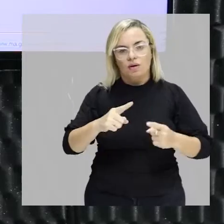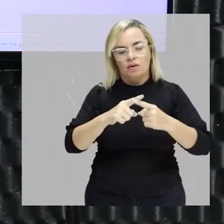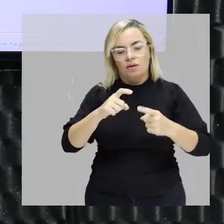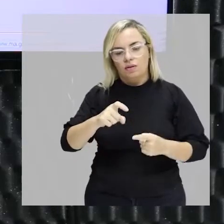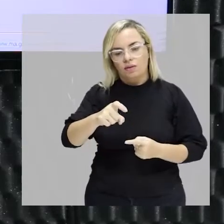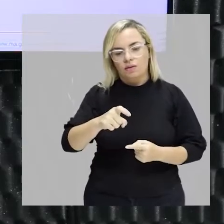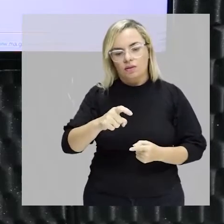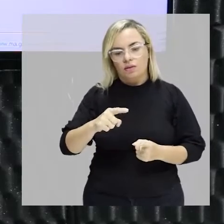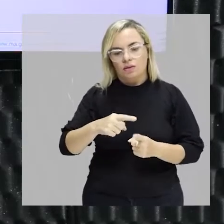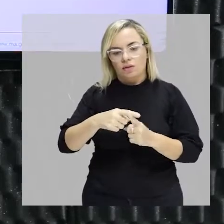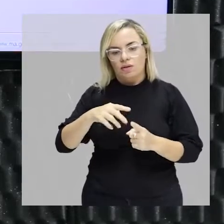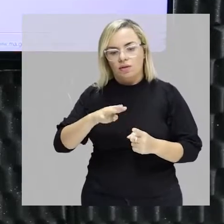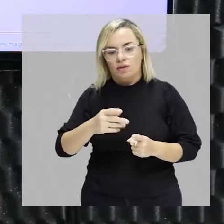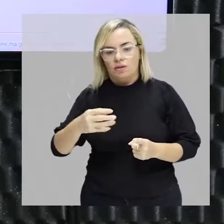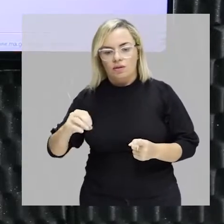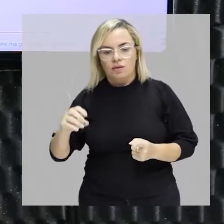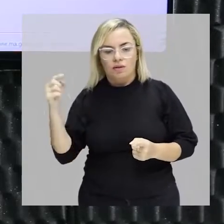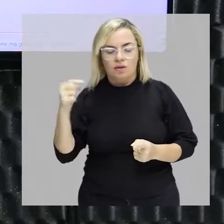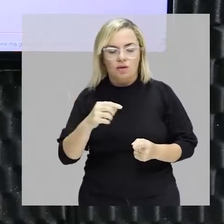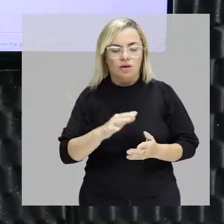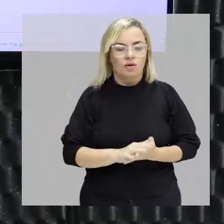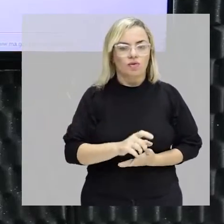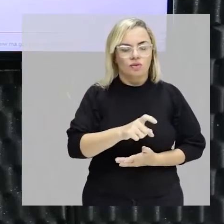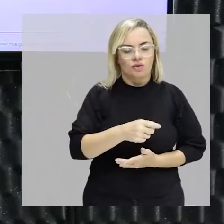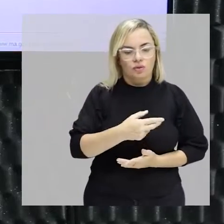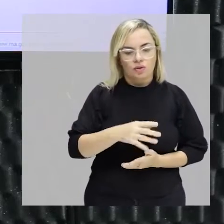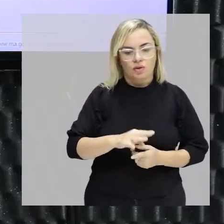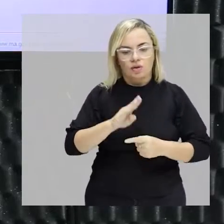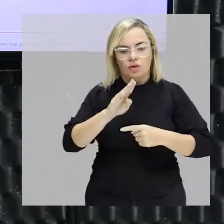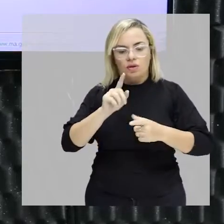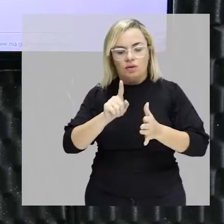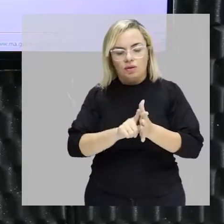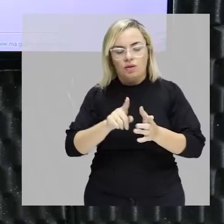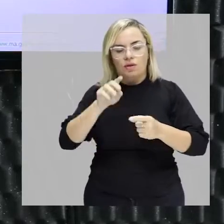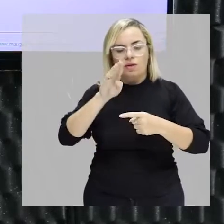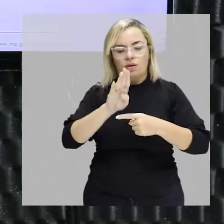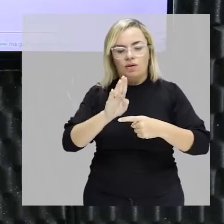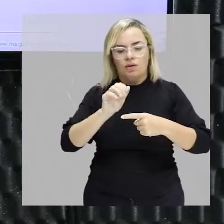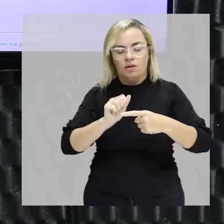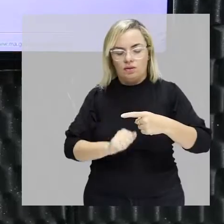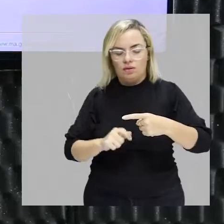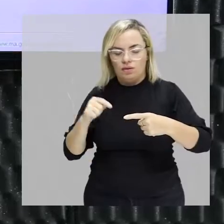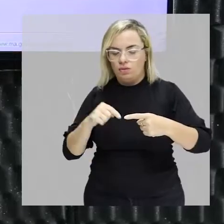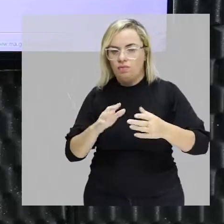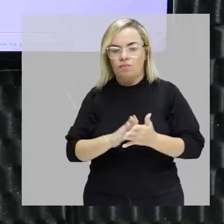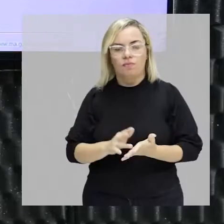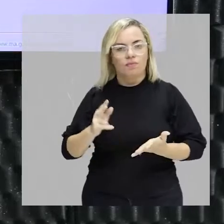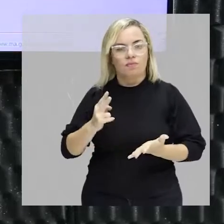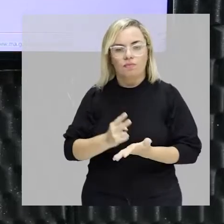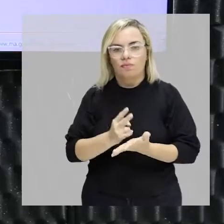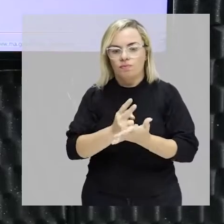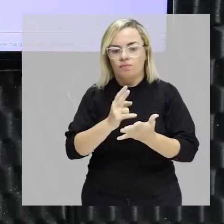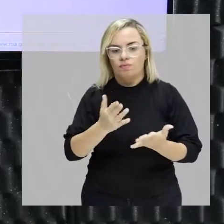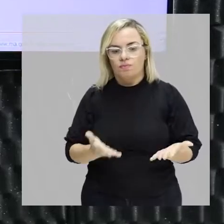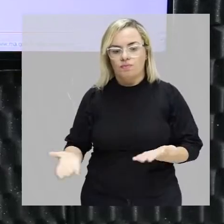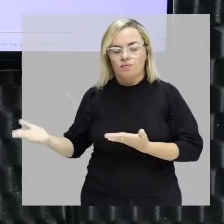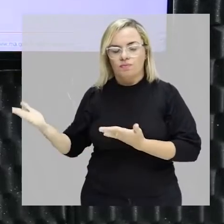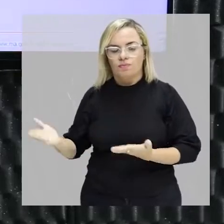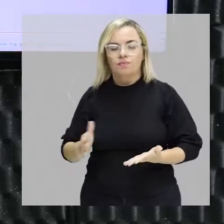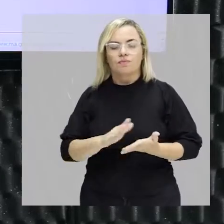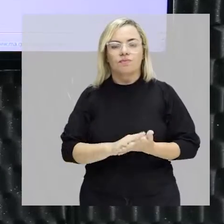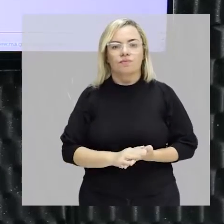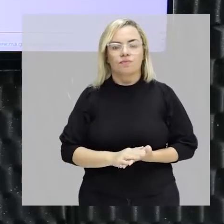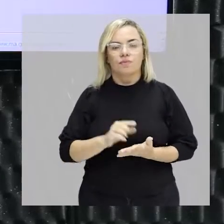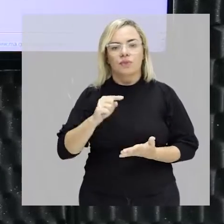x vai ser o menos b sobre a. Gente, sempre vai ser desse jeito a raiz. A raiz,